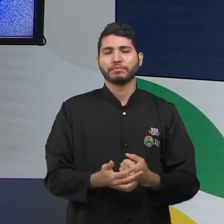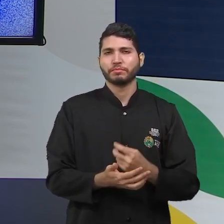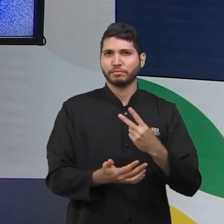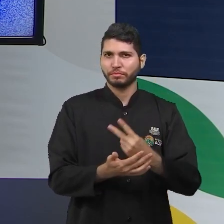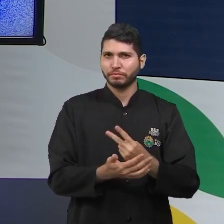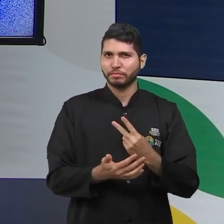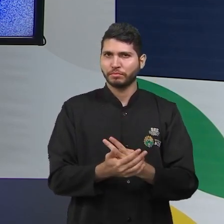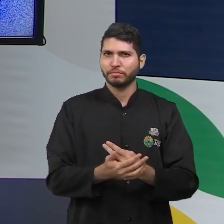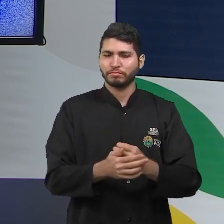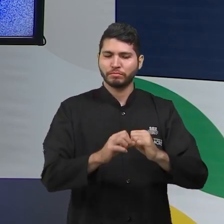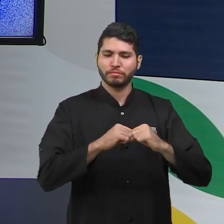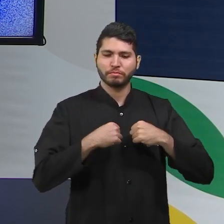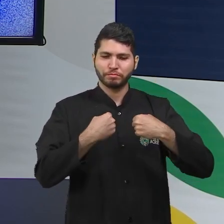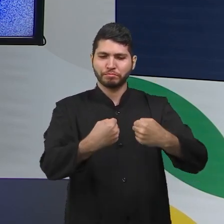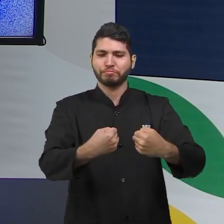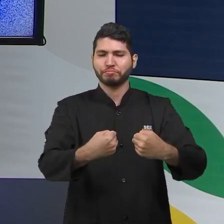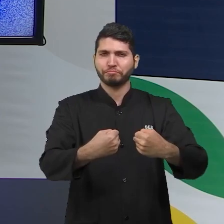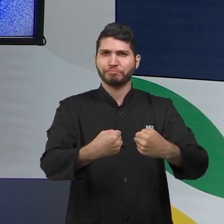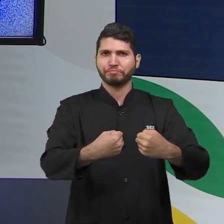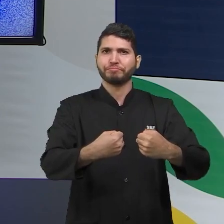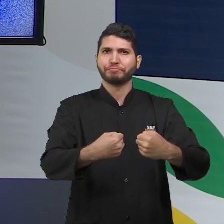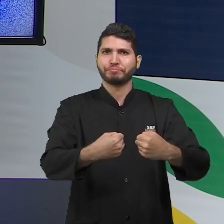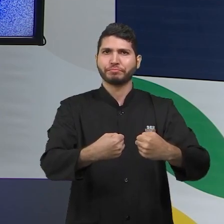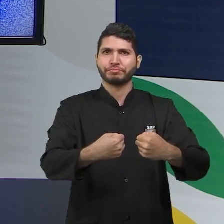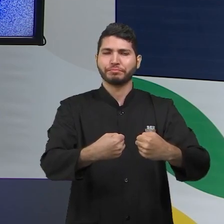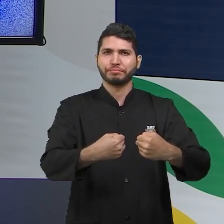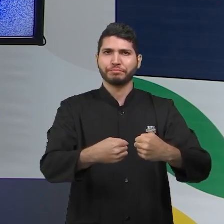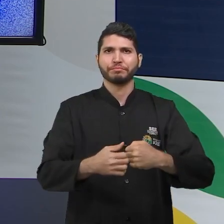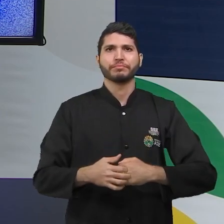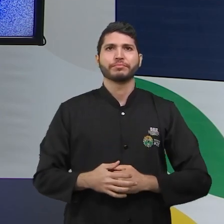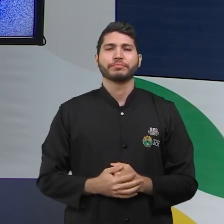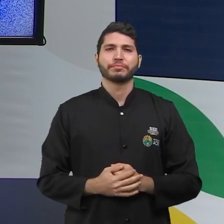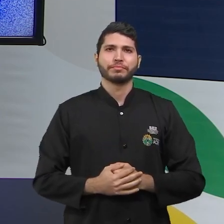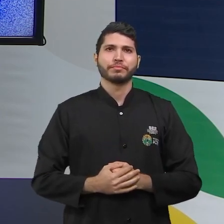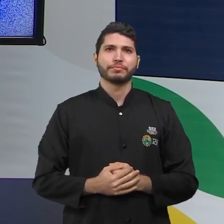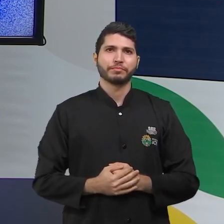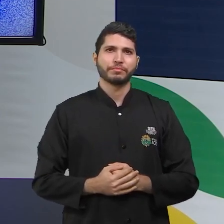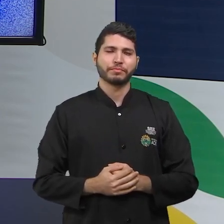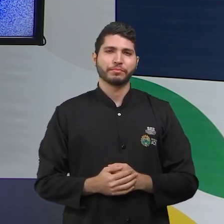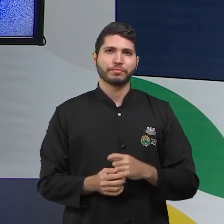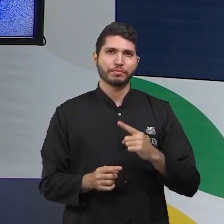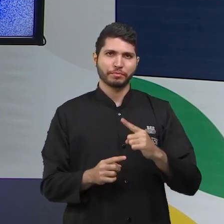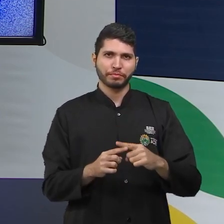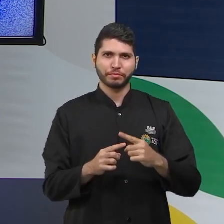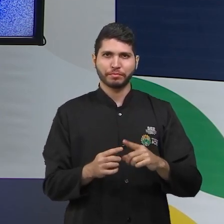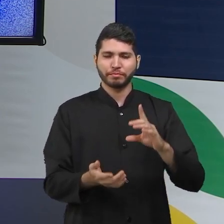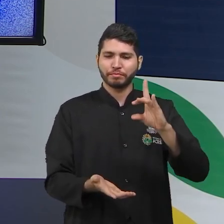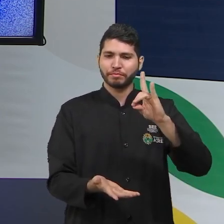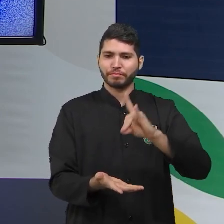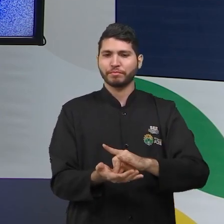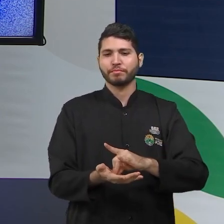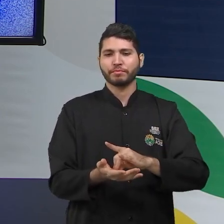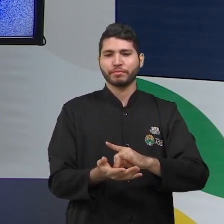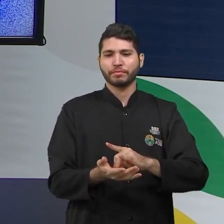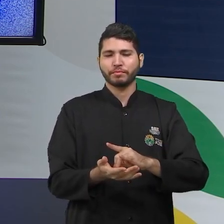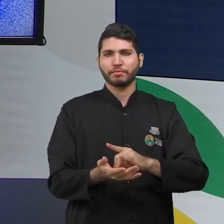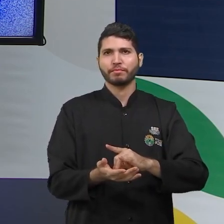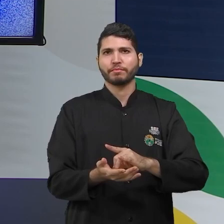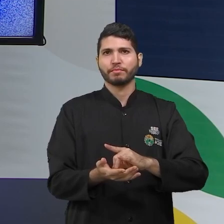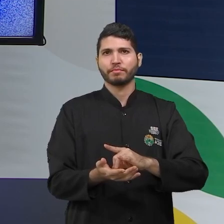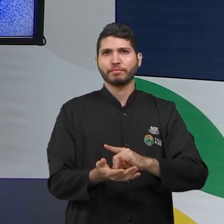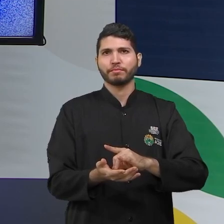levantando bandeiras, até porque ele vem de uma realidade de pessoas que estão